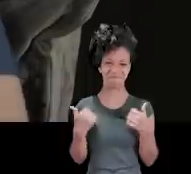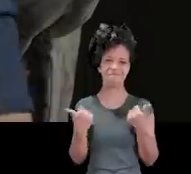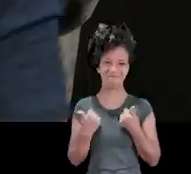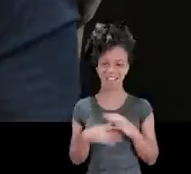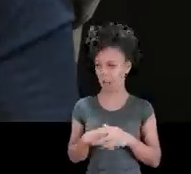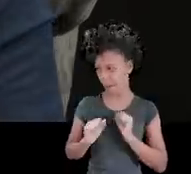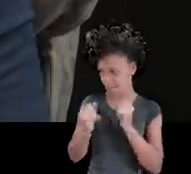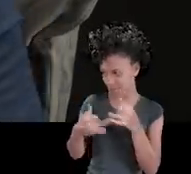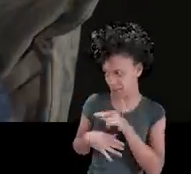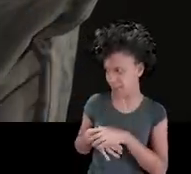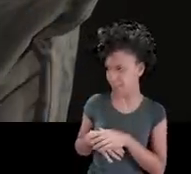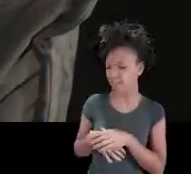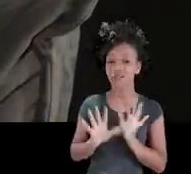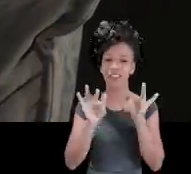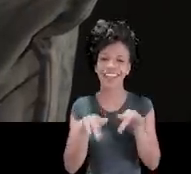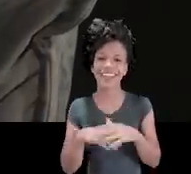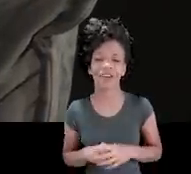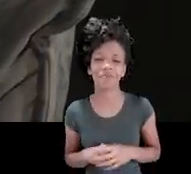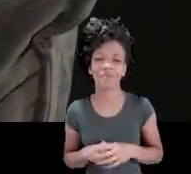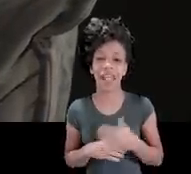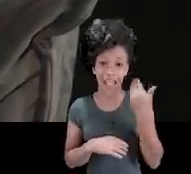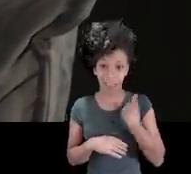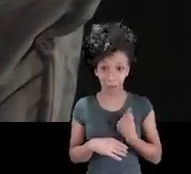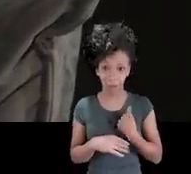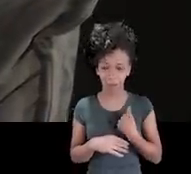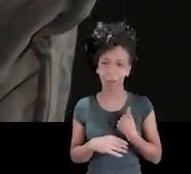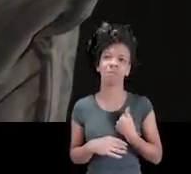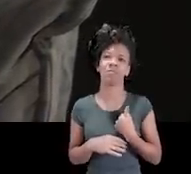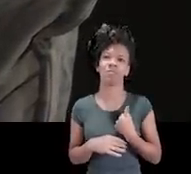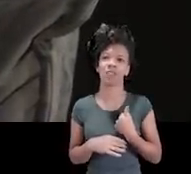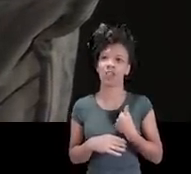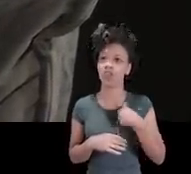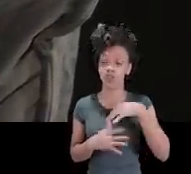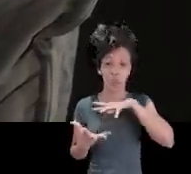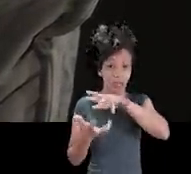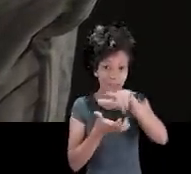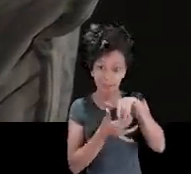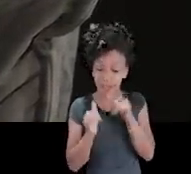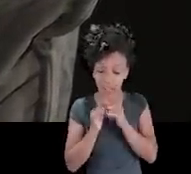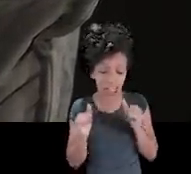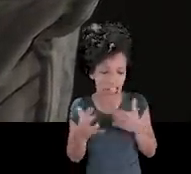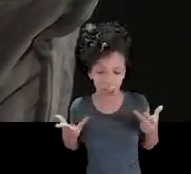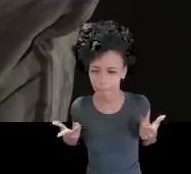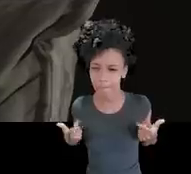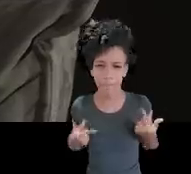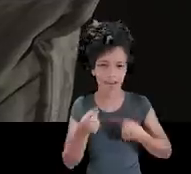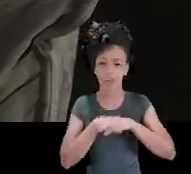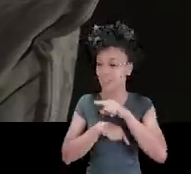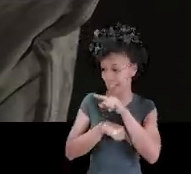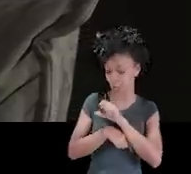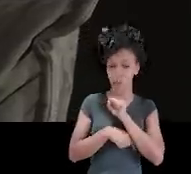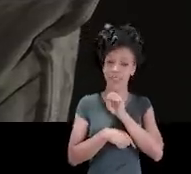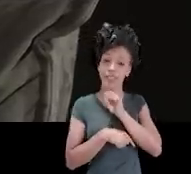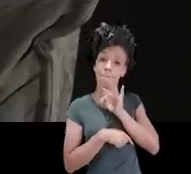Instagram. Posso falar um bagulho? Agora eu vou terminar falando um negócio. Eu estou diante de uma revolução energética que é o Sebastian. E